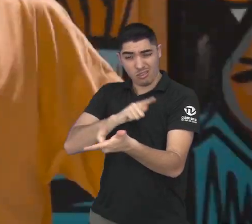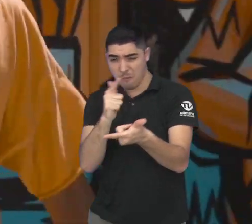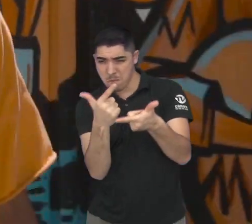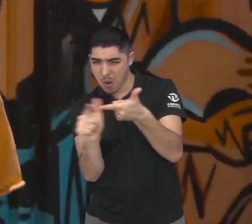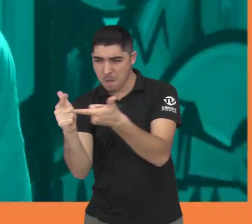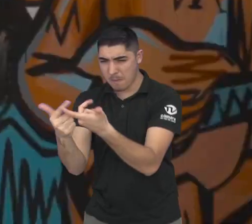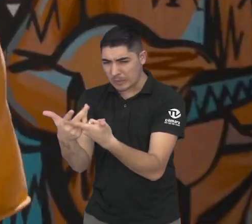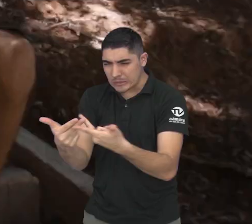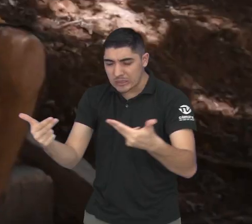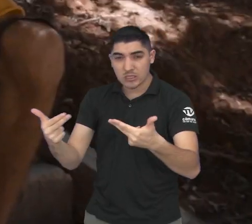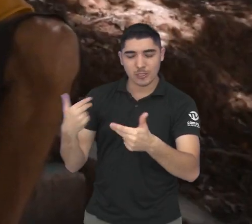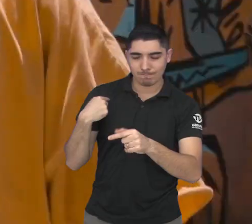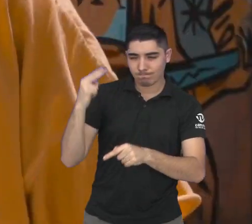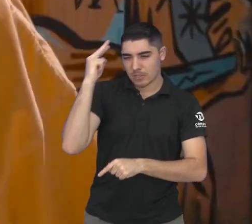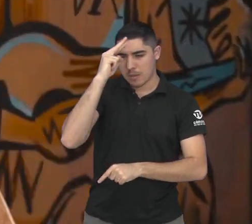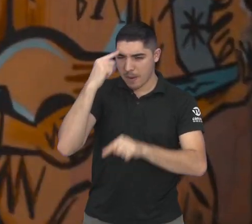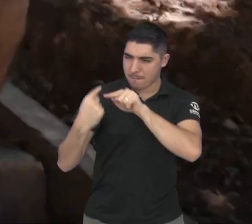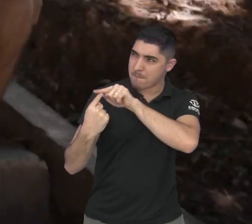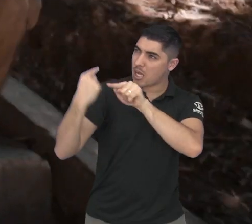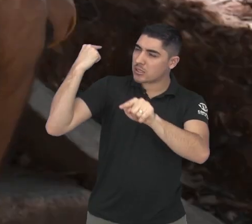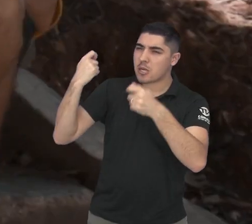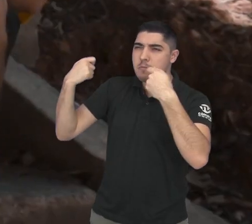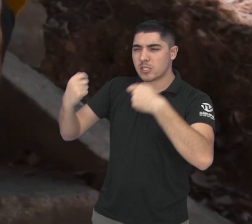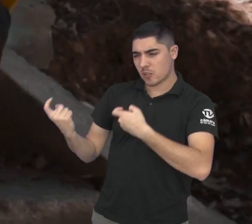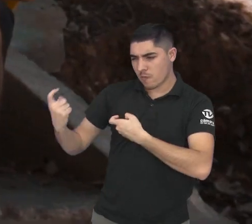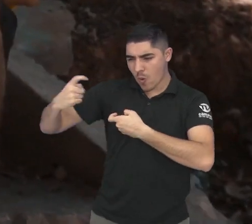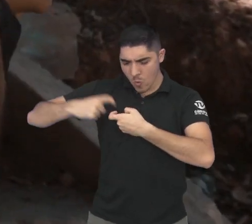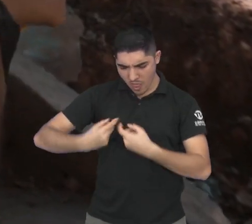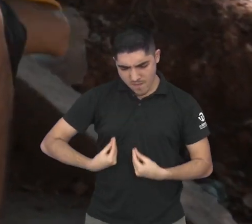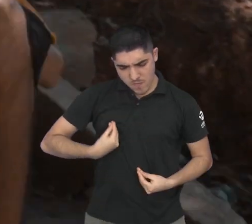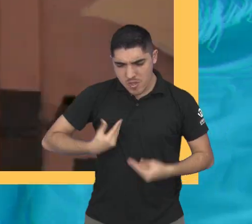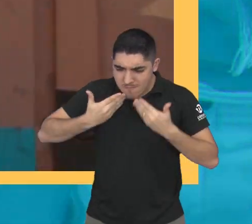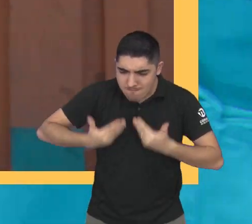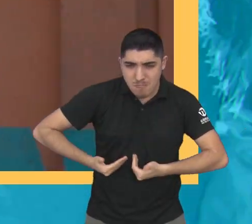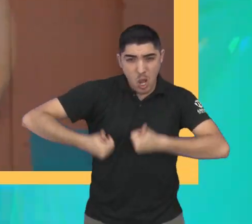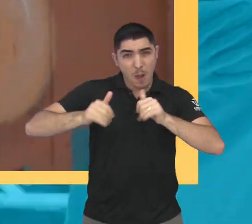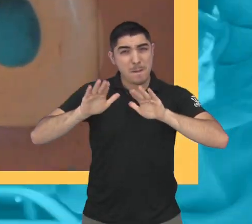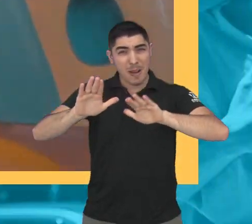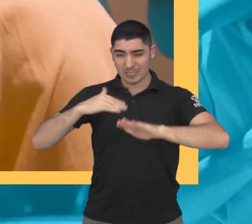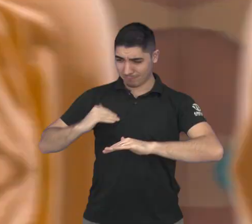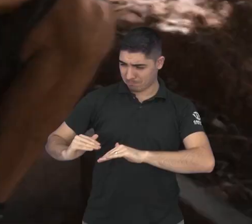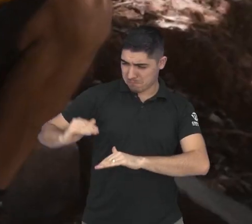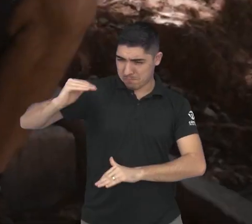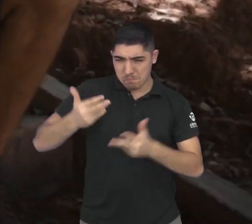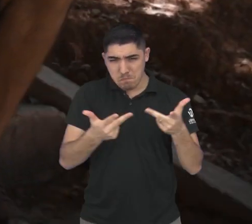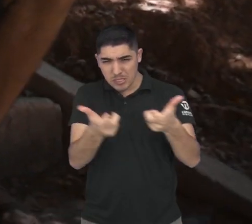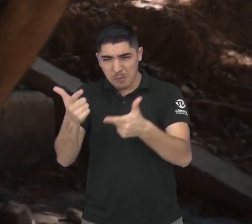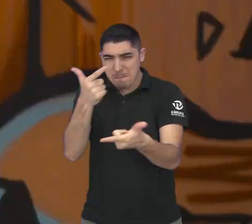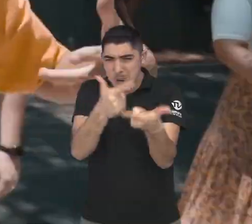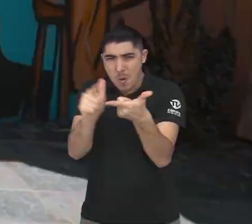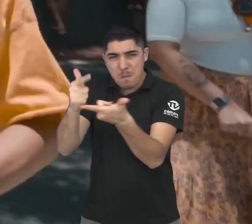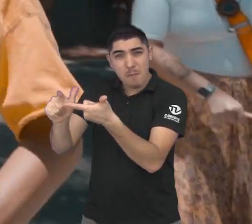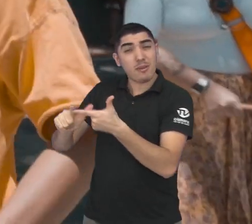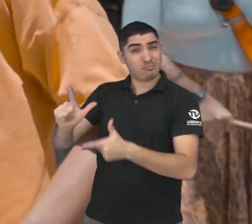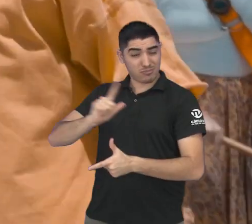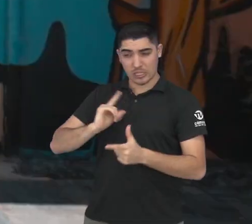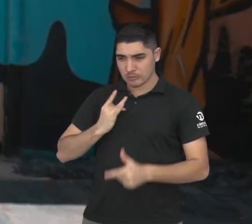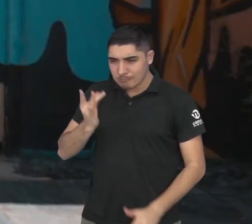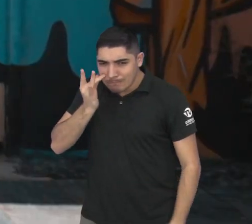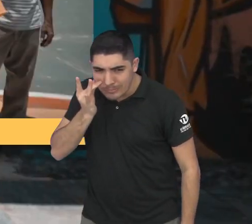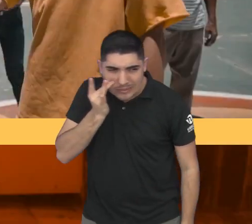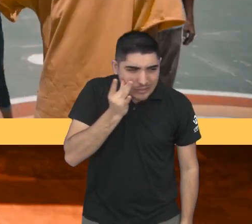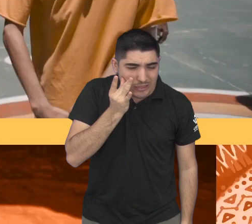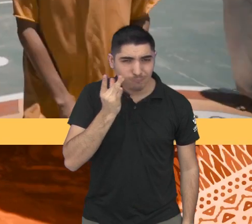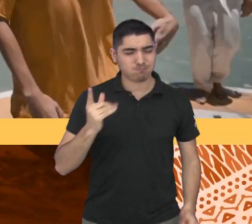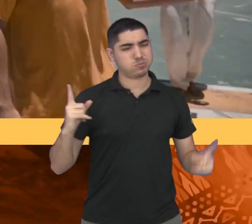pro começo da canção, pra eu me emocionar. Quando eu cresci, vi que a vida já não era tão bela. Sonho e realidade se tropeçam e o